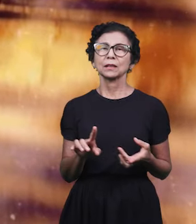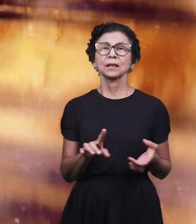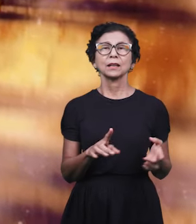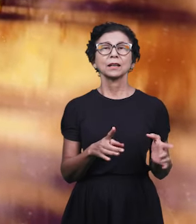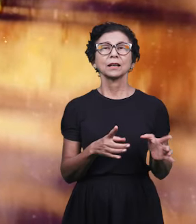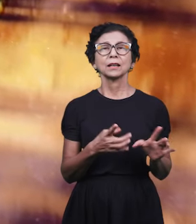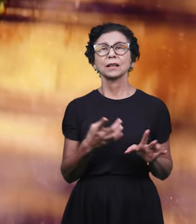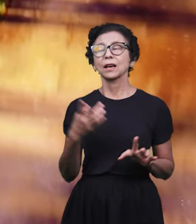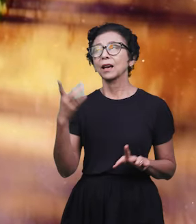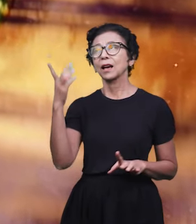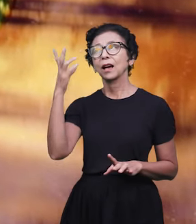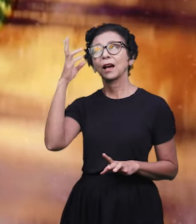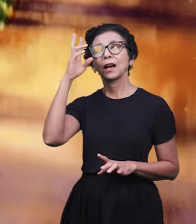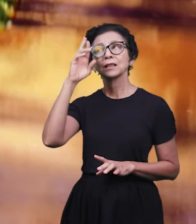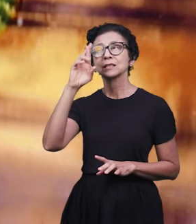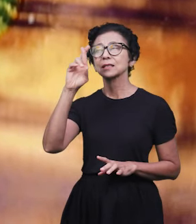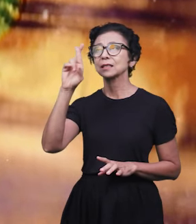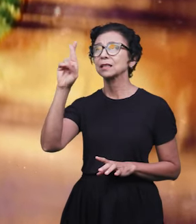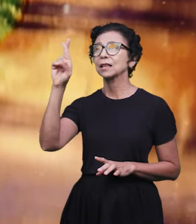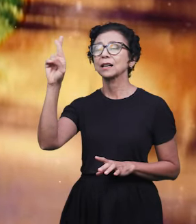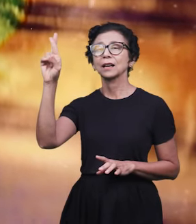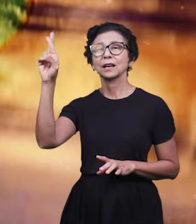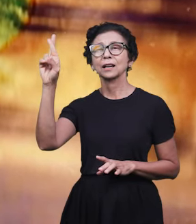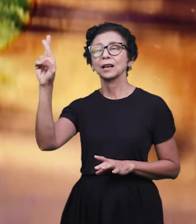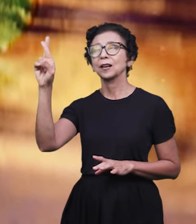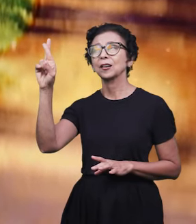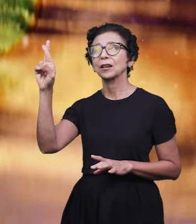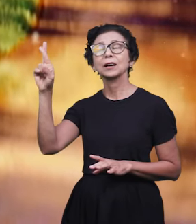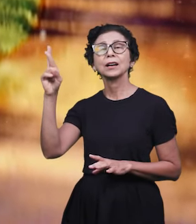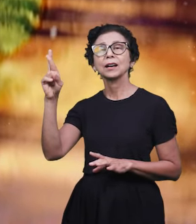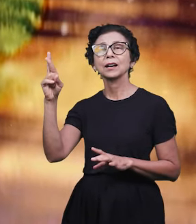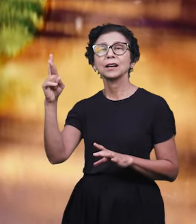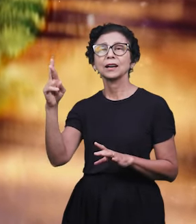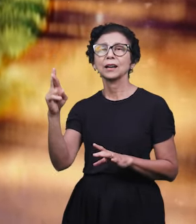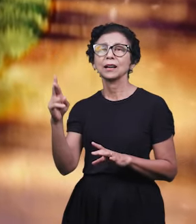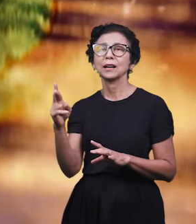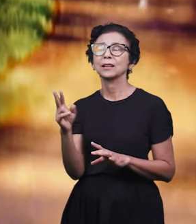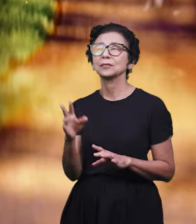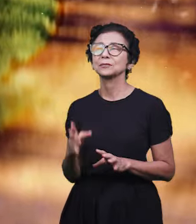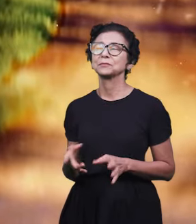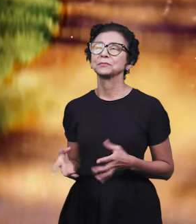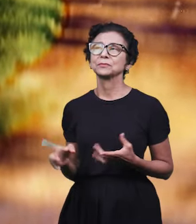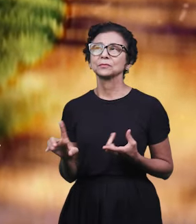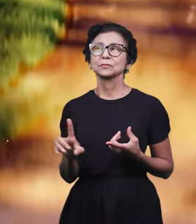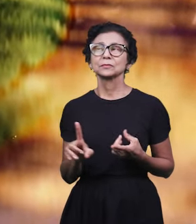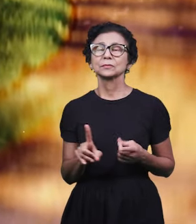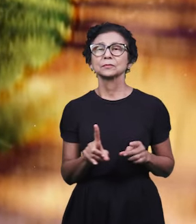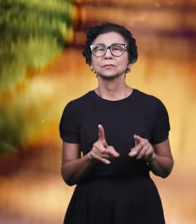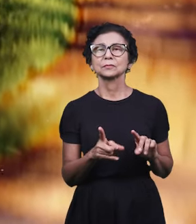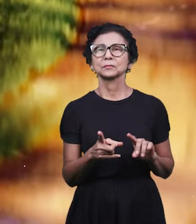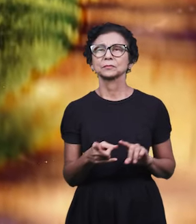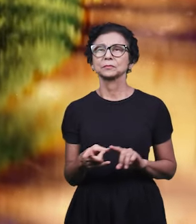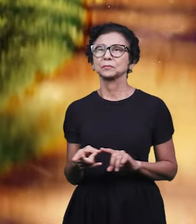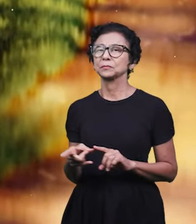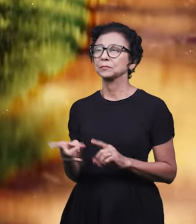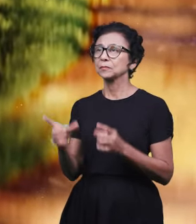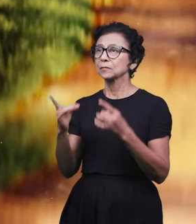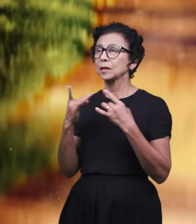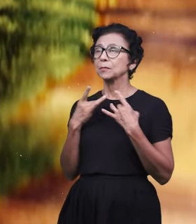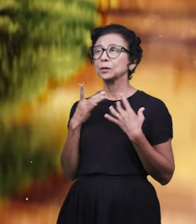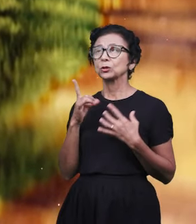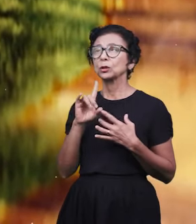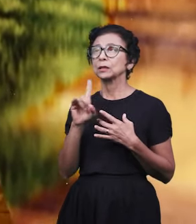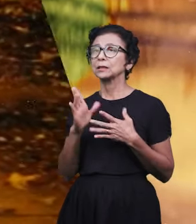Não me deixes caminhar sem ter tua